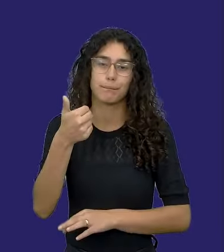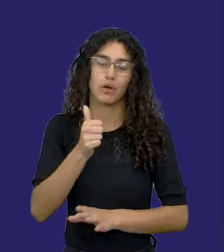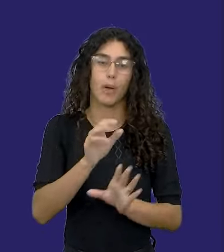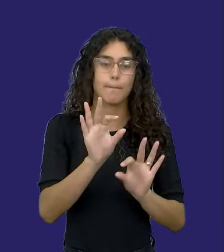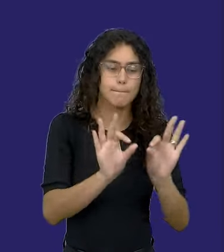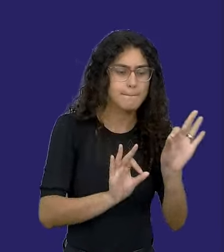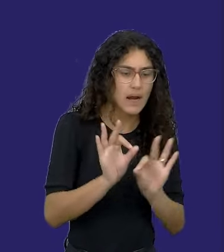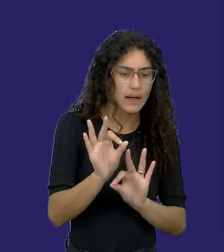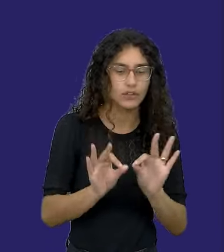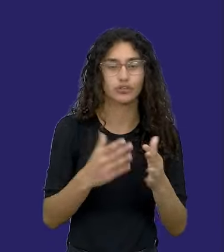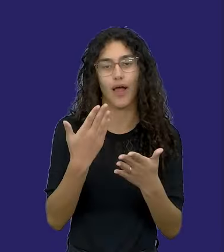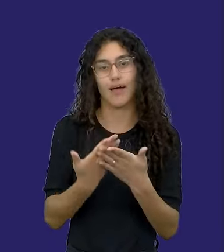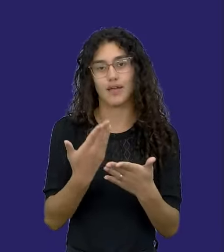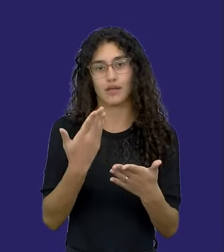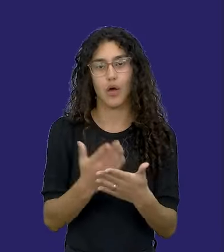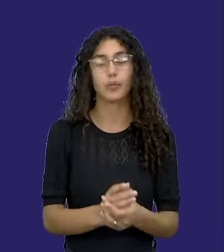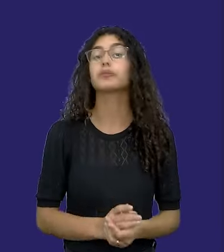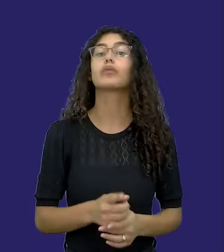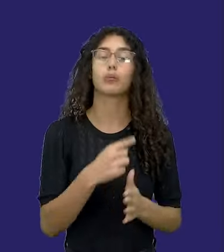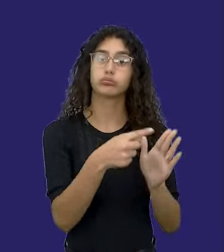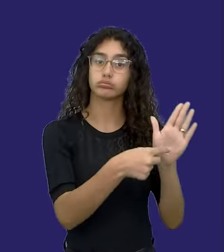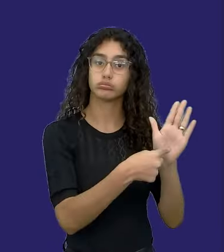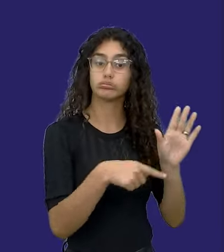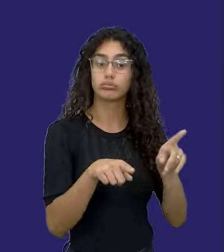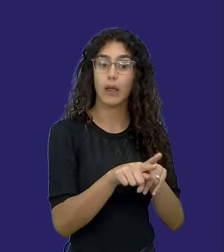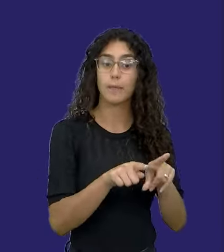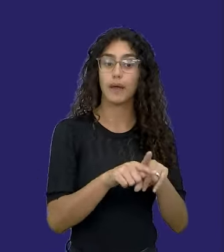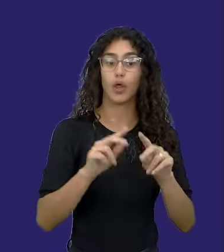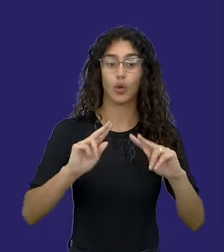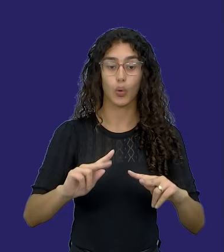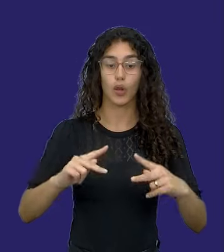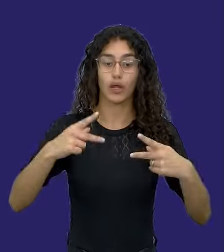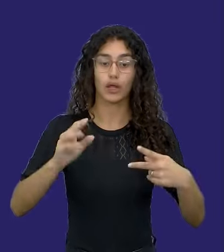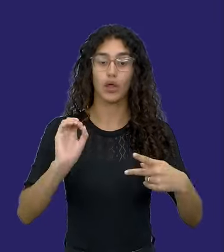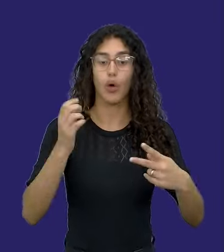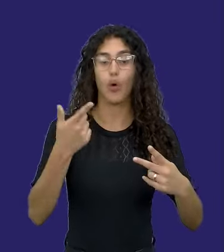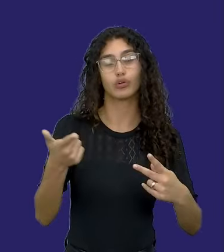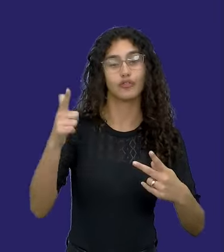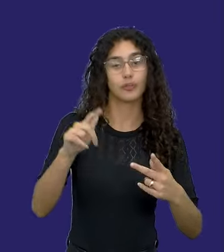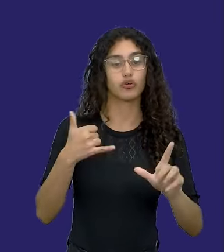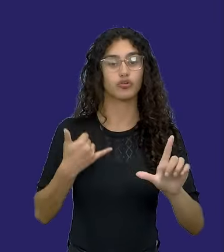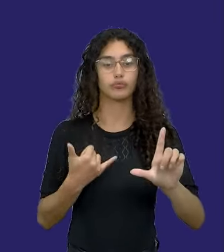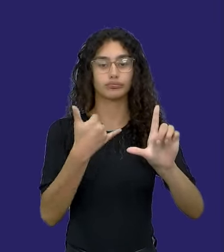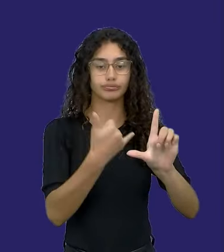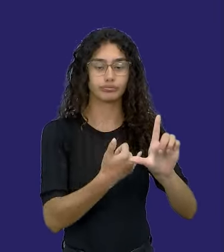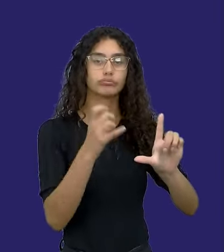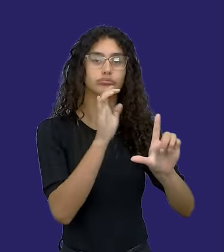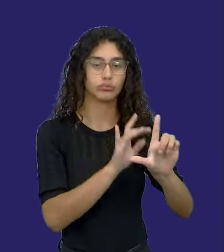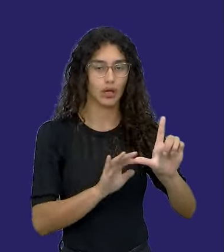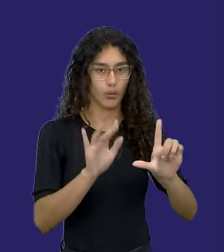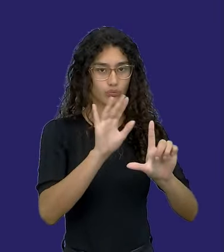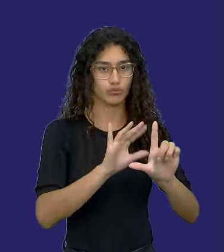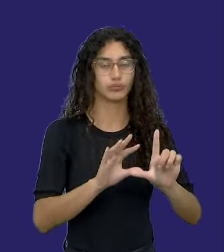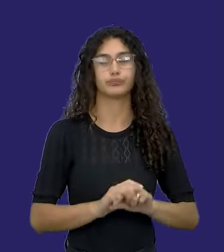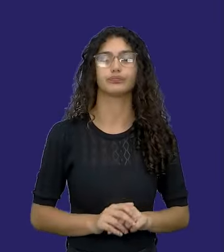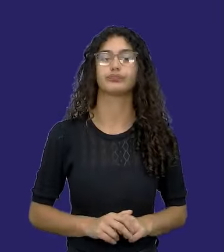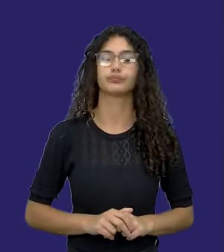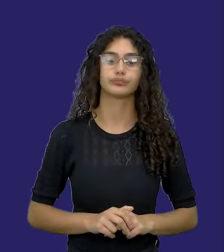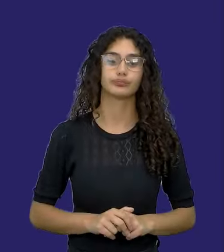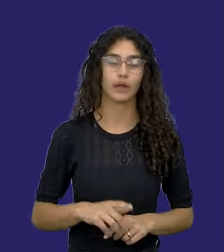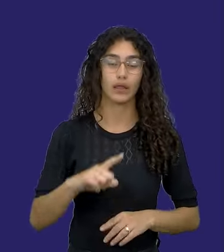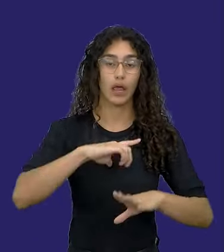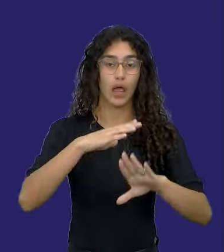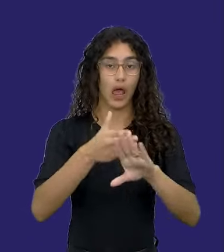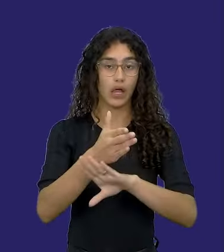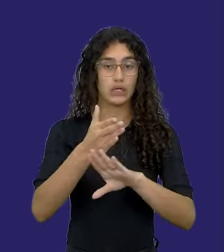planejar melhor as aulas. Então é só clicar também no link abaixo, ou mais uma vez apontar o celular aí do QR Code e